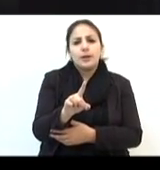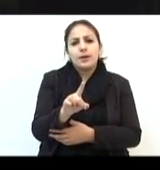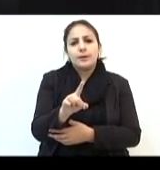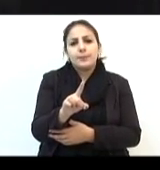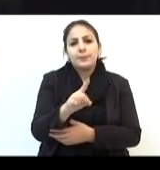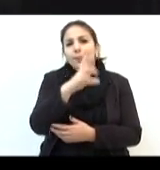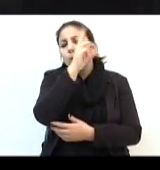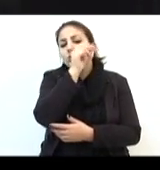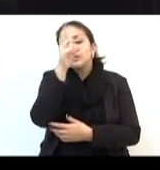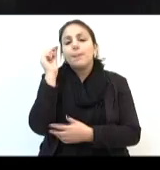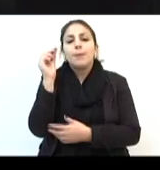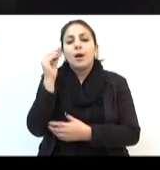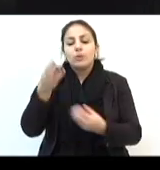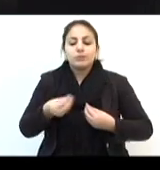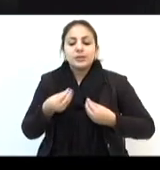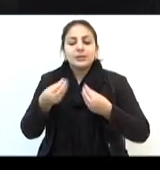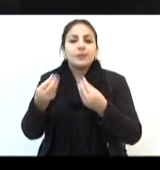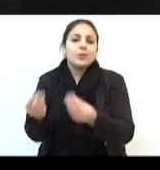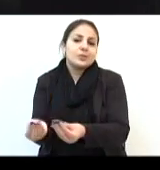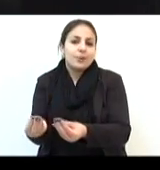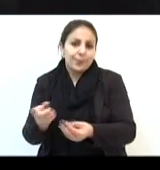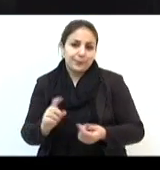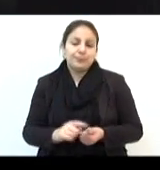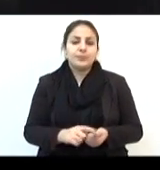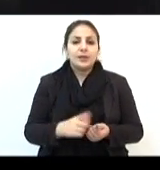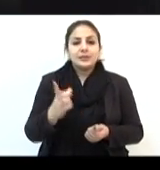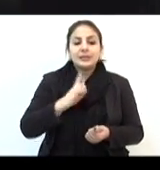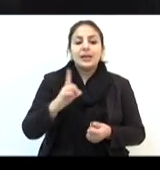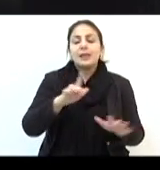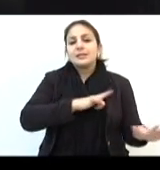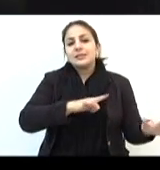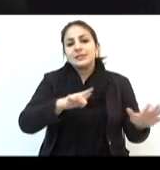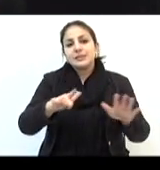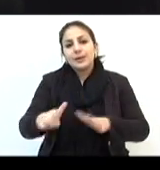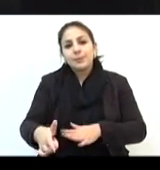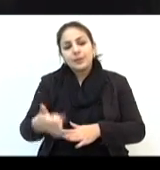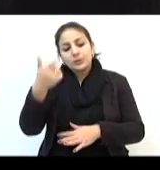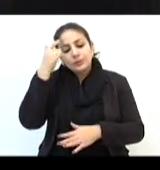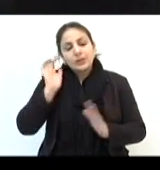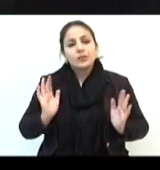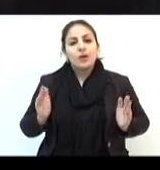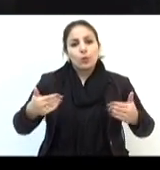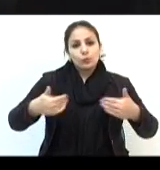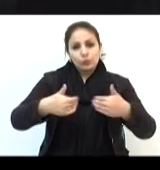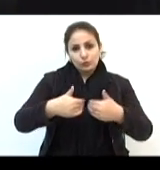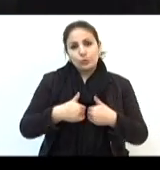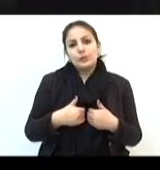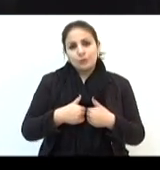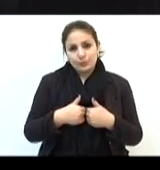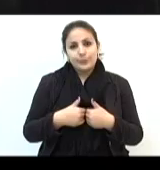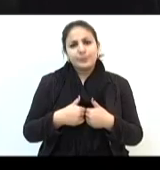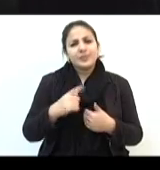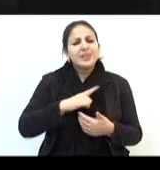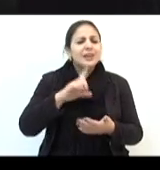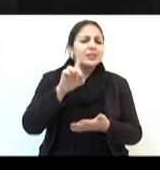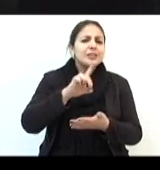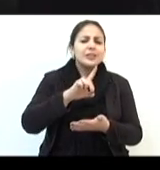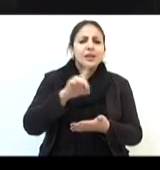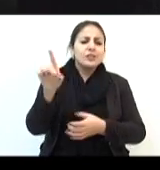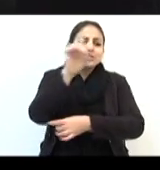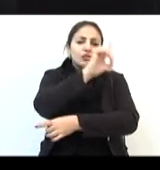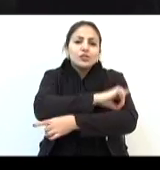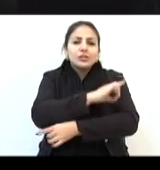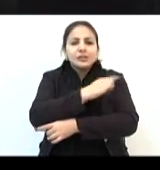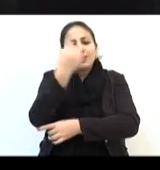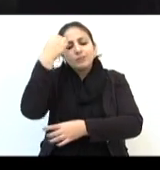Municipal da Adoção. Nós temos a Semana de Conscientização sobre o Autismo, né? São datas